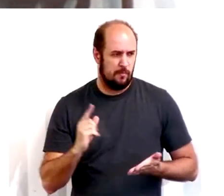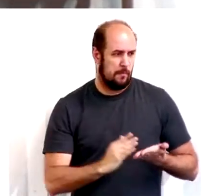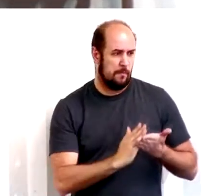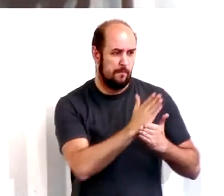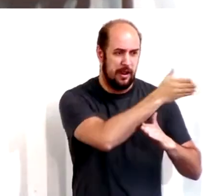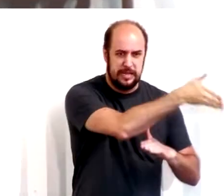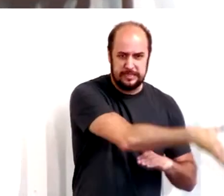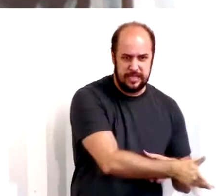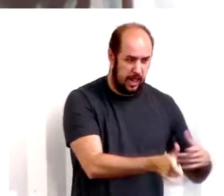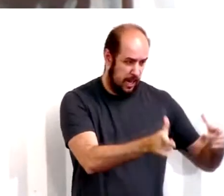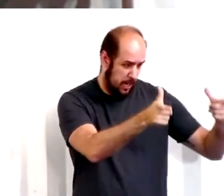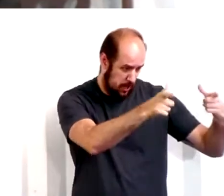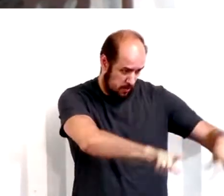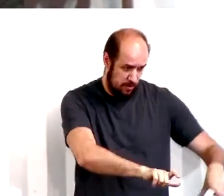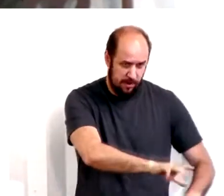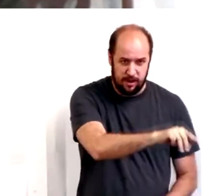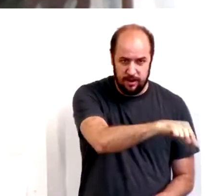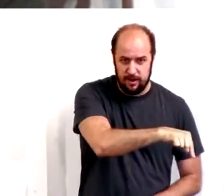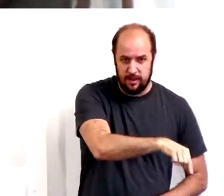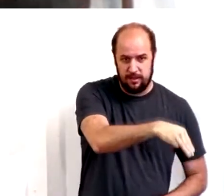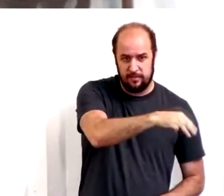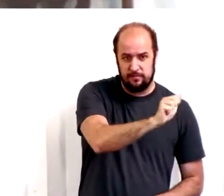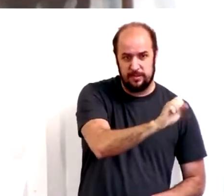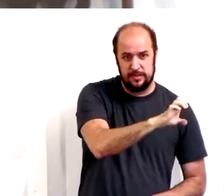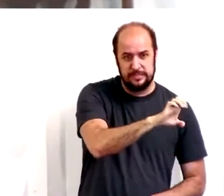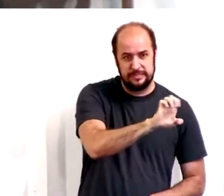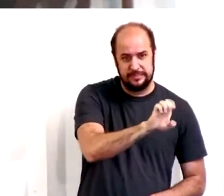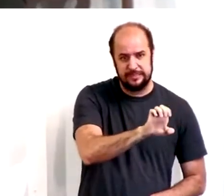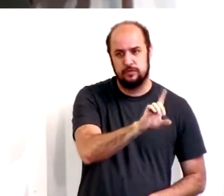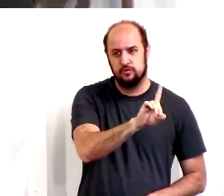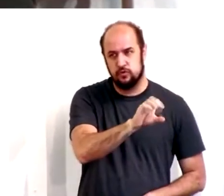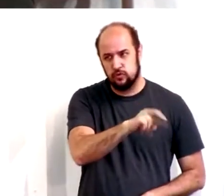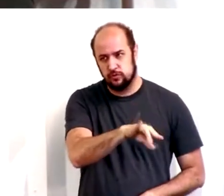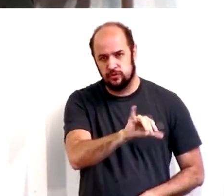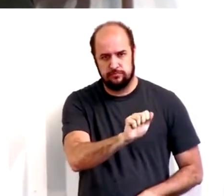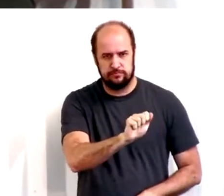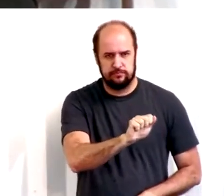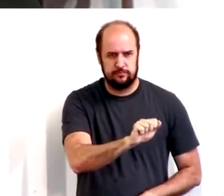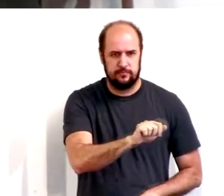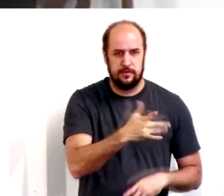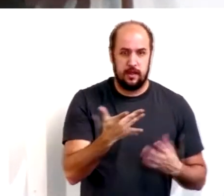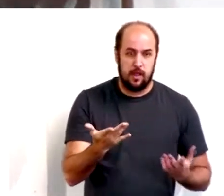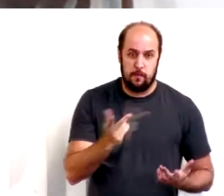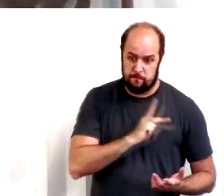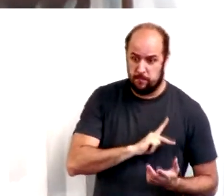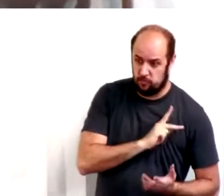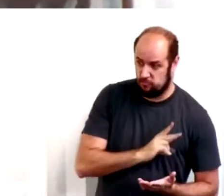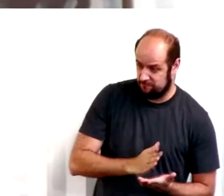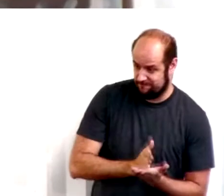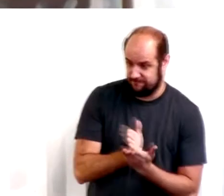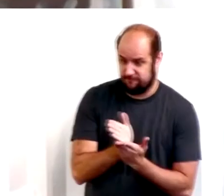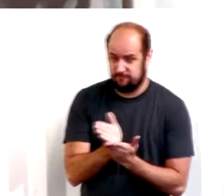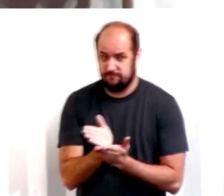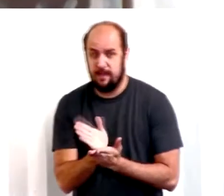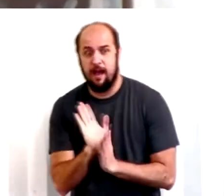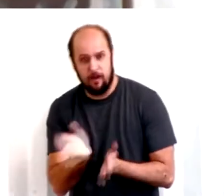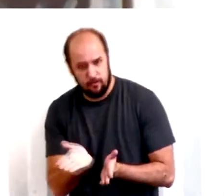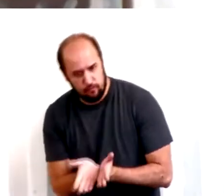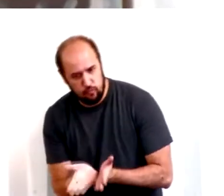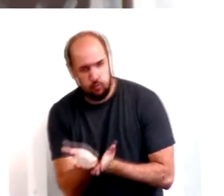a Macedônia e ajuda-nos. E ele então desiste desse avanço para ir para um outro